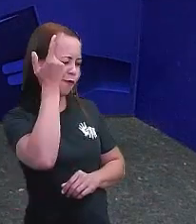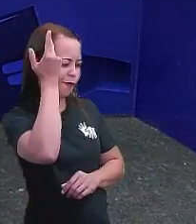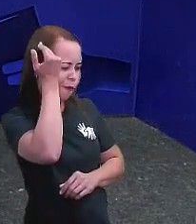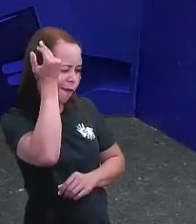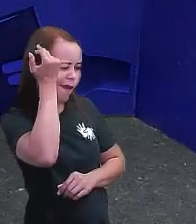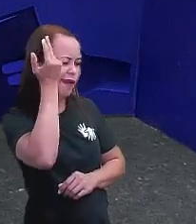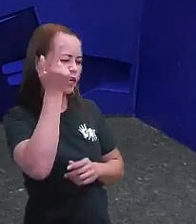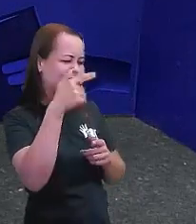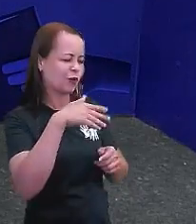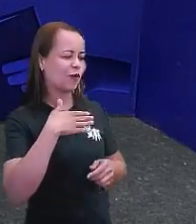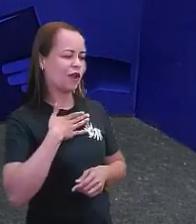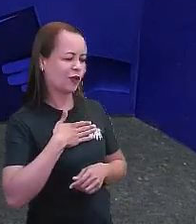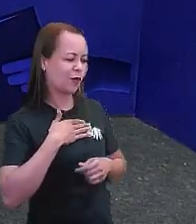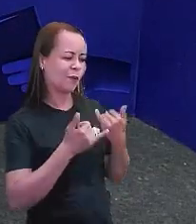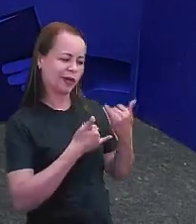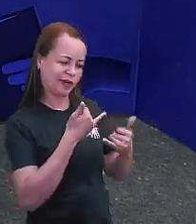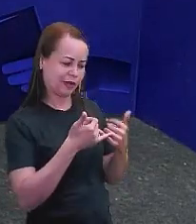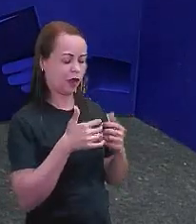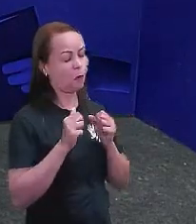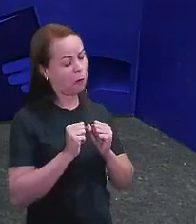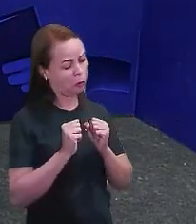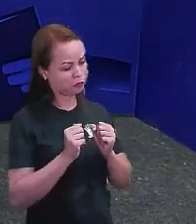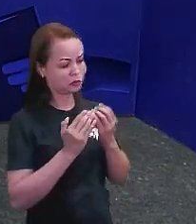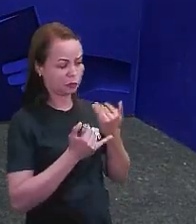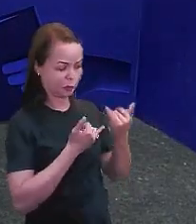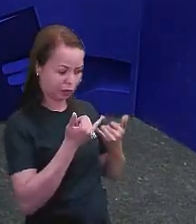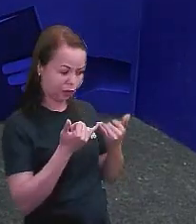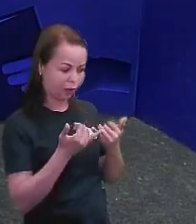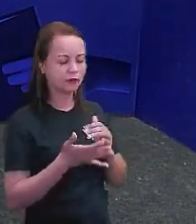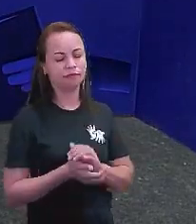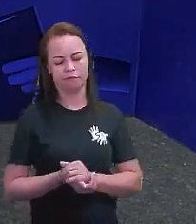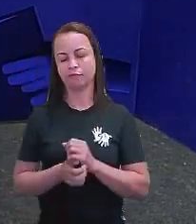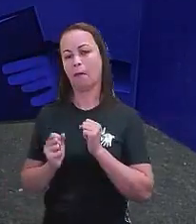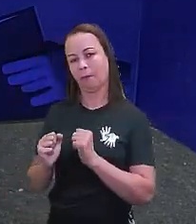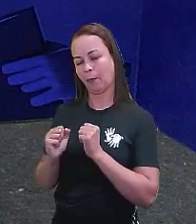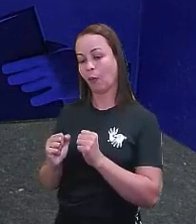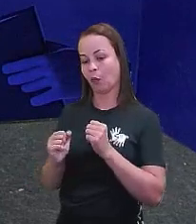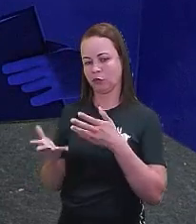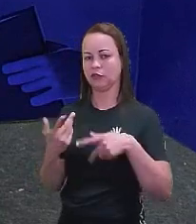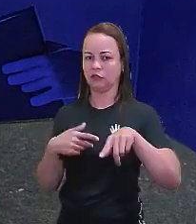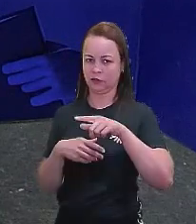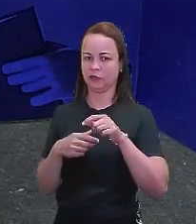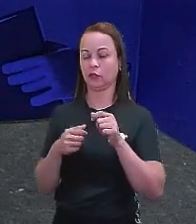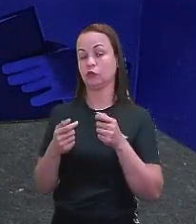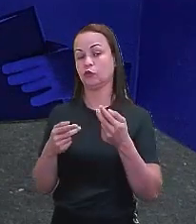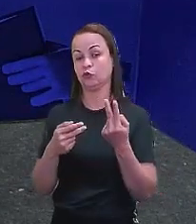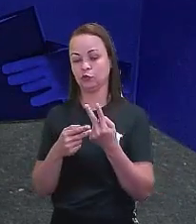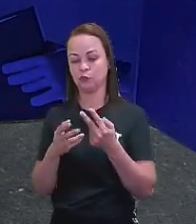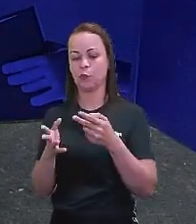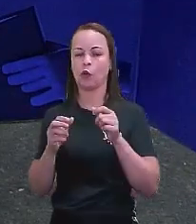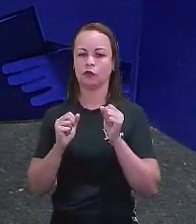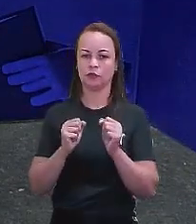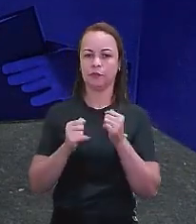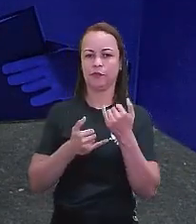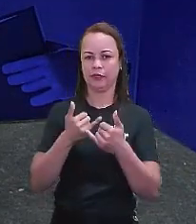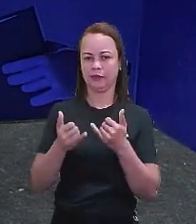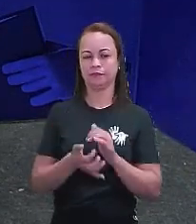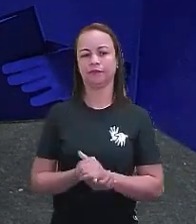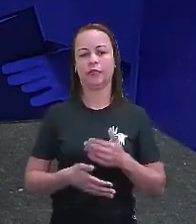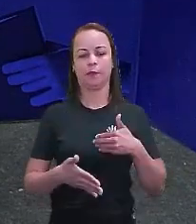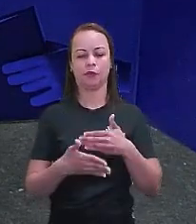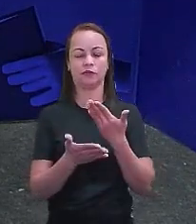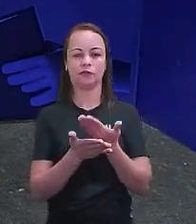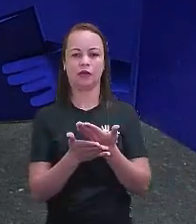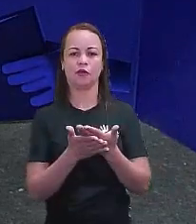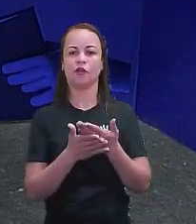Eu quero esse para mim. Pode brincar com ele? Pode. Vou deixar a Lilinha brincar com ele. Lilinha, Eurico, tá bom? Então, vamos até a próxima aula,